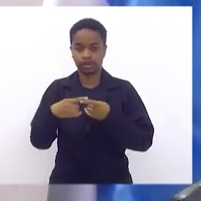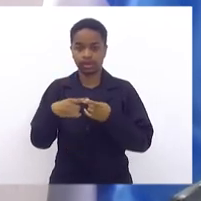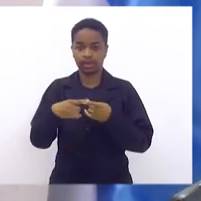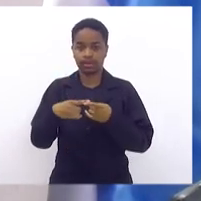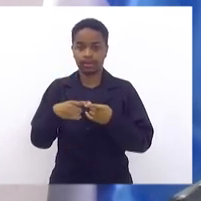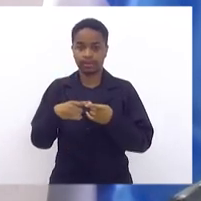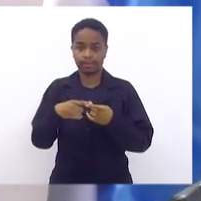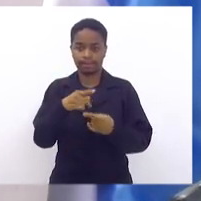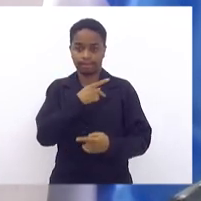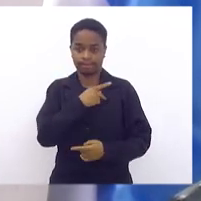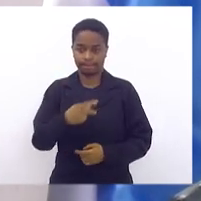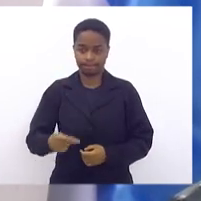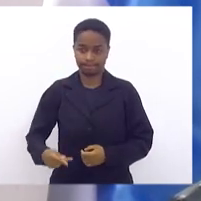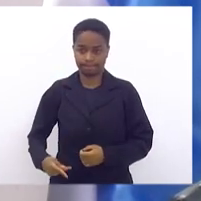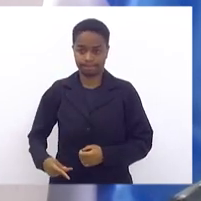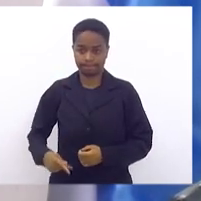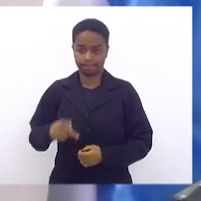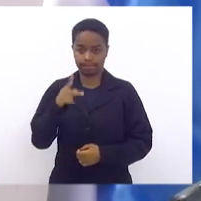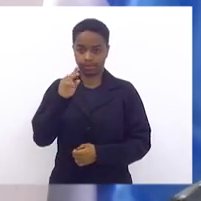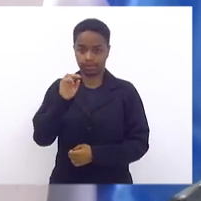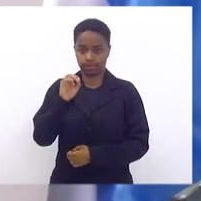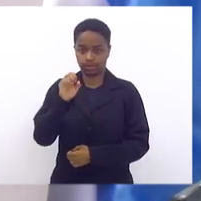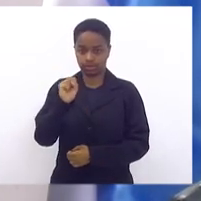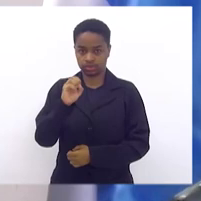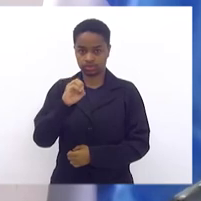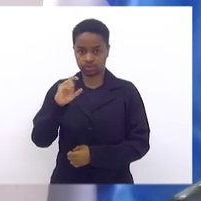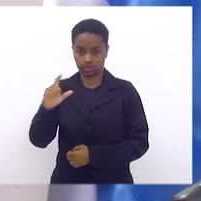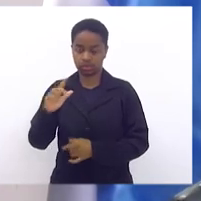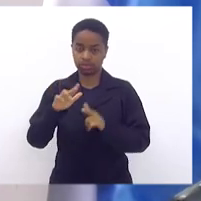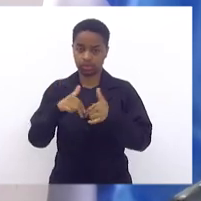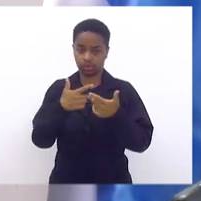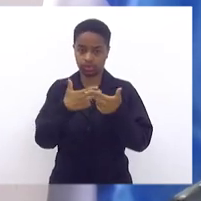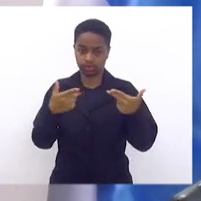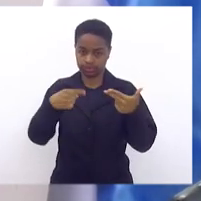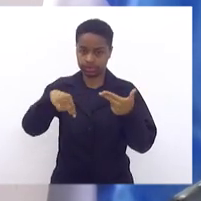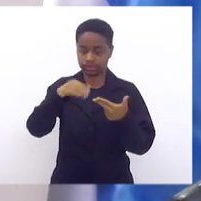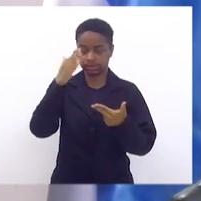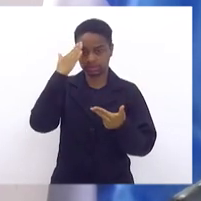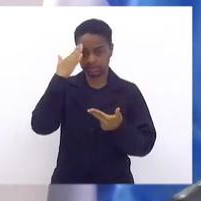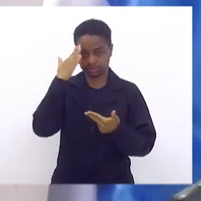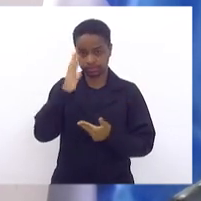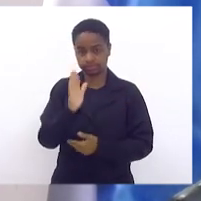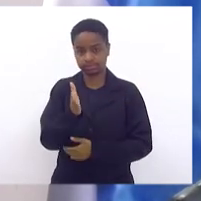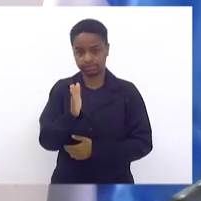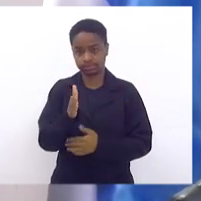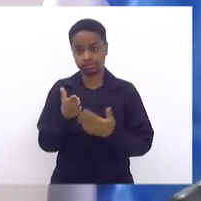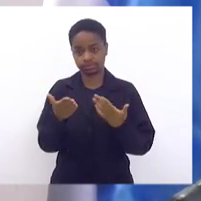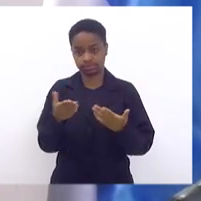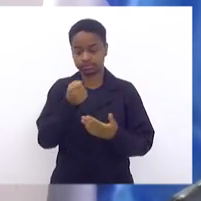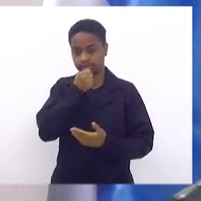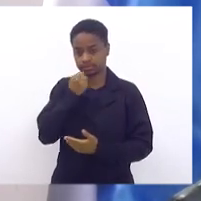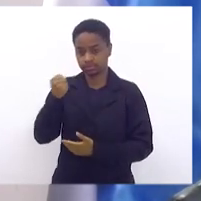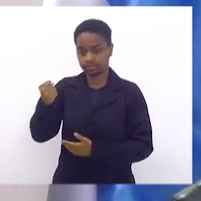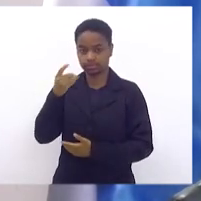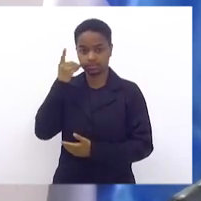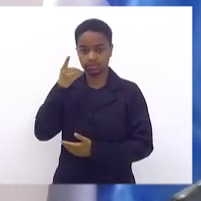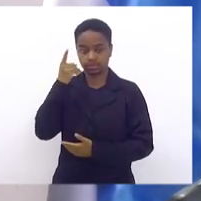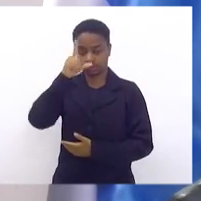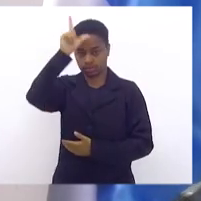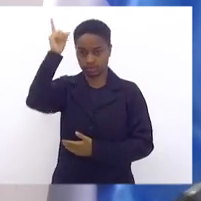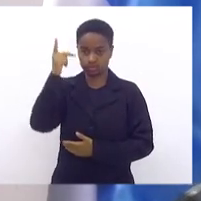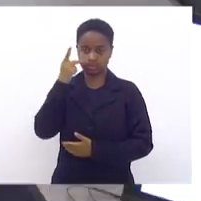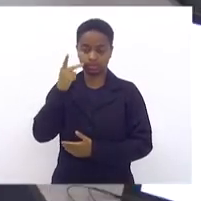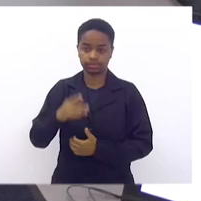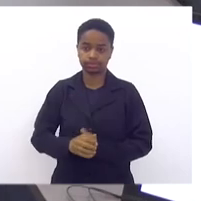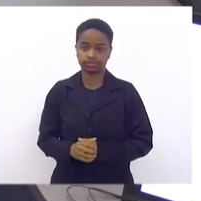razão de um episódio que todos já têm conhecimento, e vou passar então a palavra ao deputado Luiz Paulo. Deputado